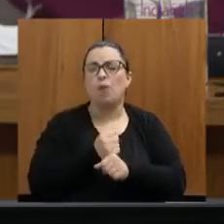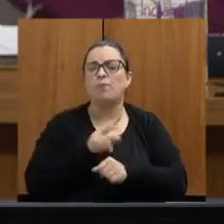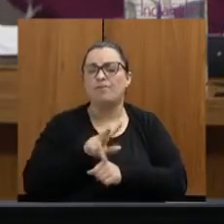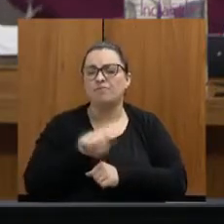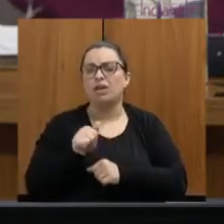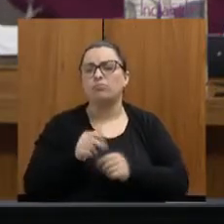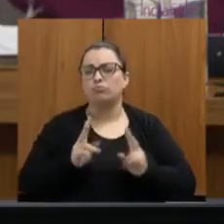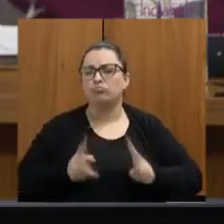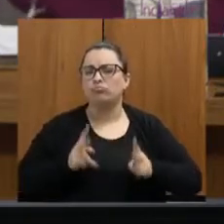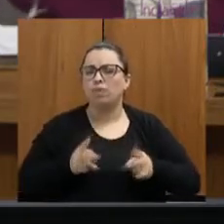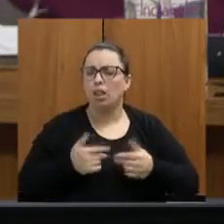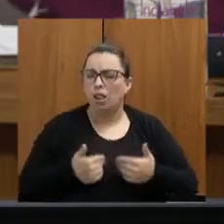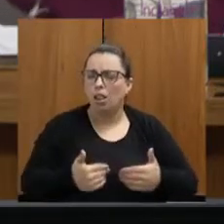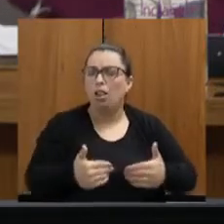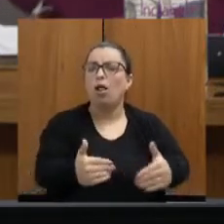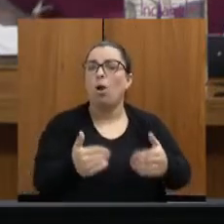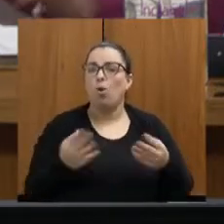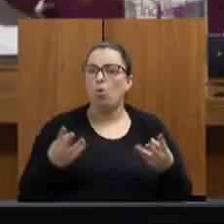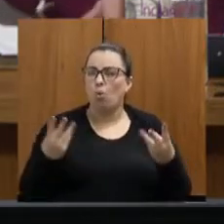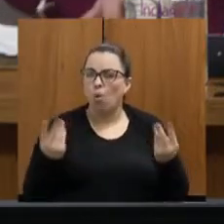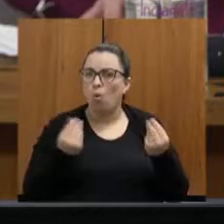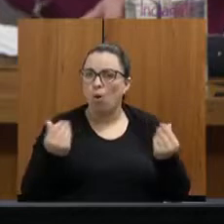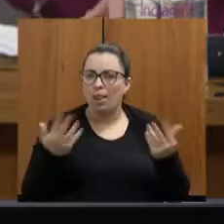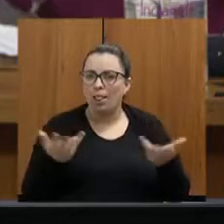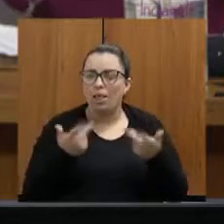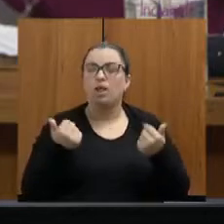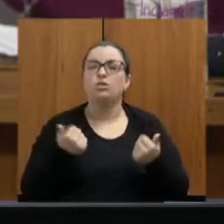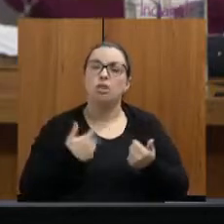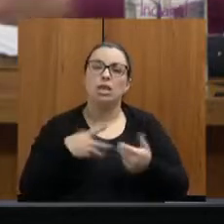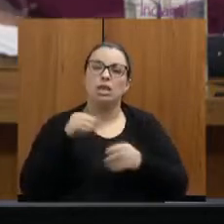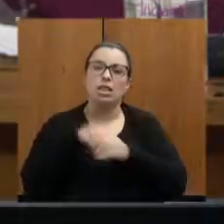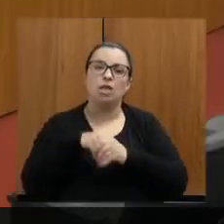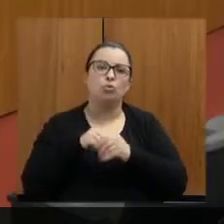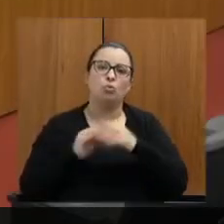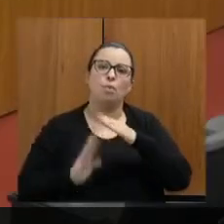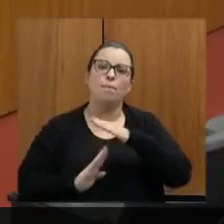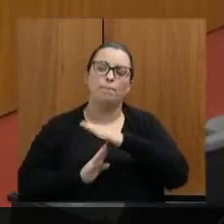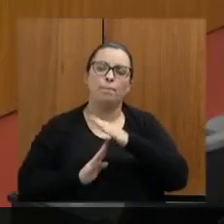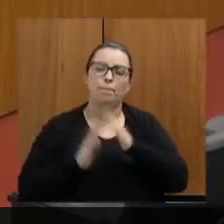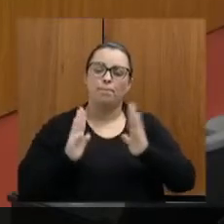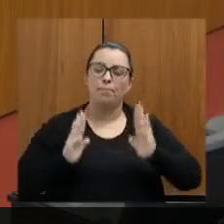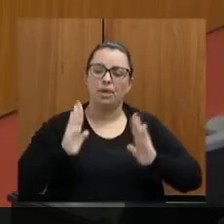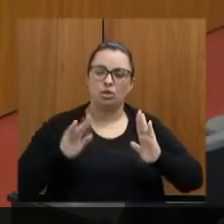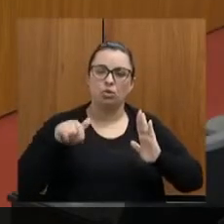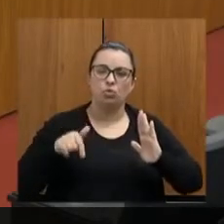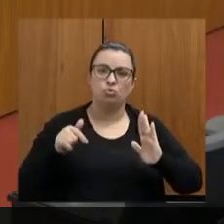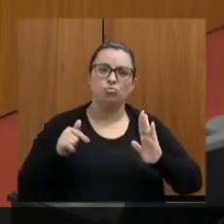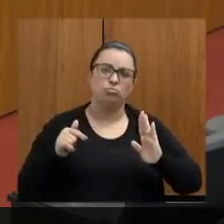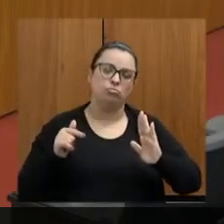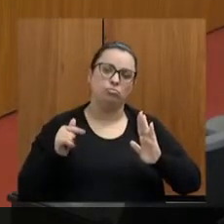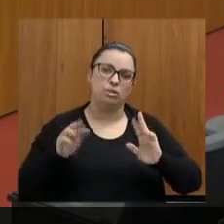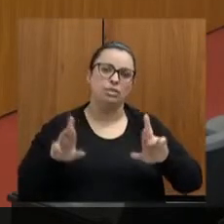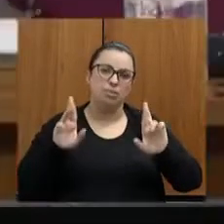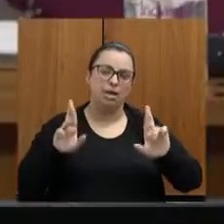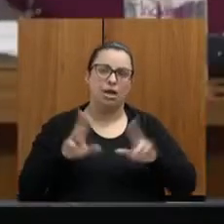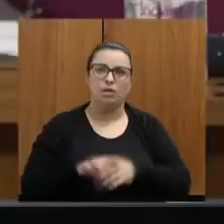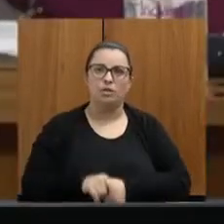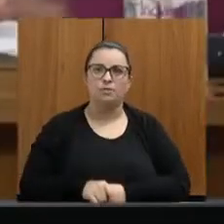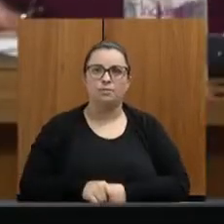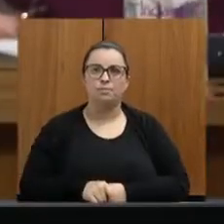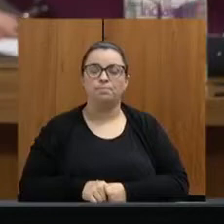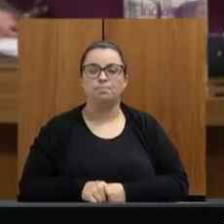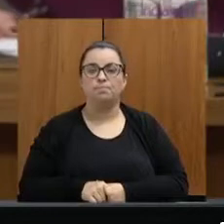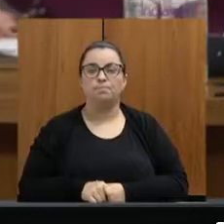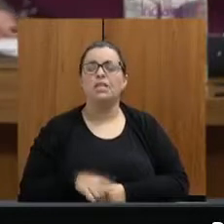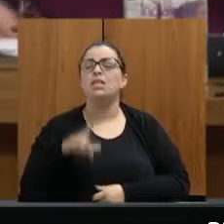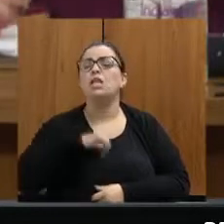qualidade e dentro do cronograma isso E aí Tá bom eu queria trazer aqui por seu maior projeto da